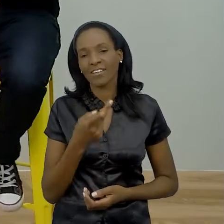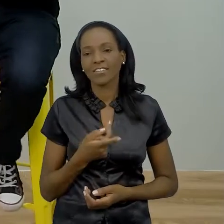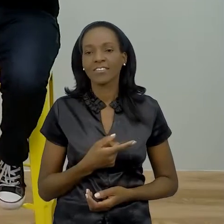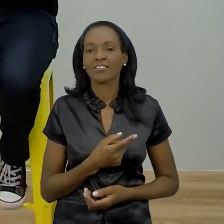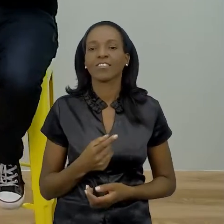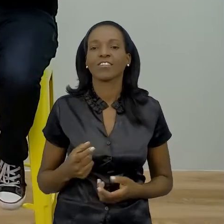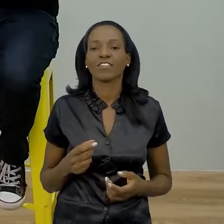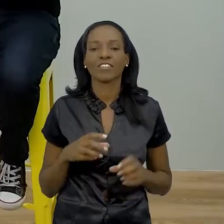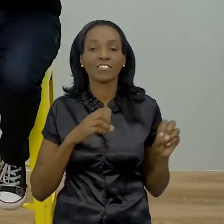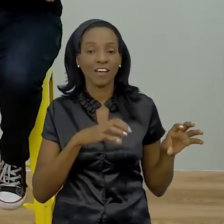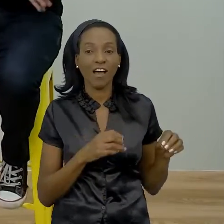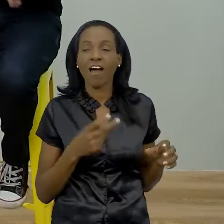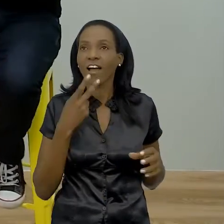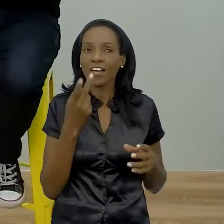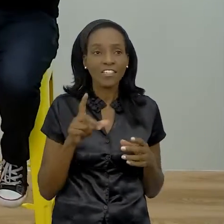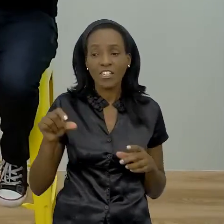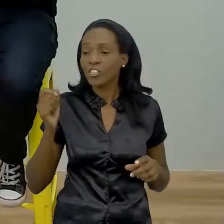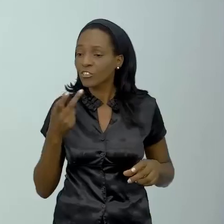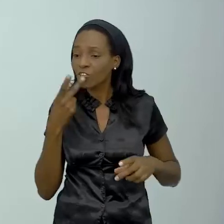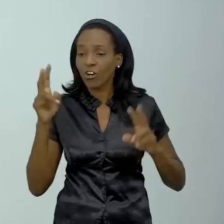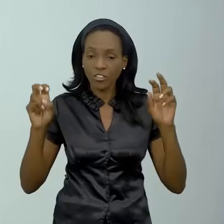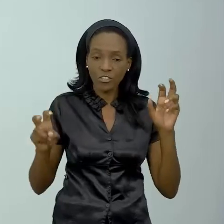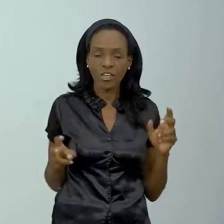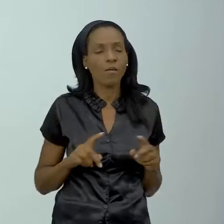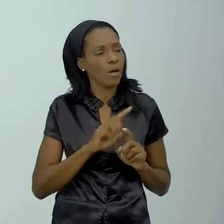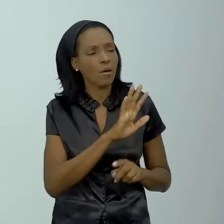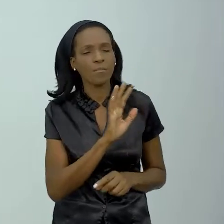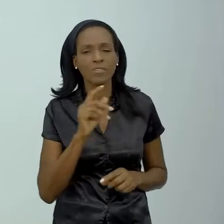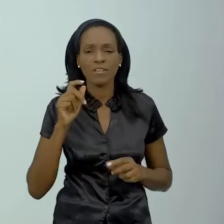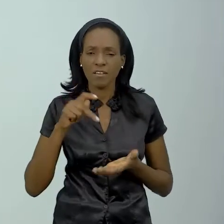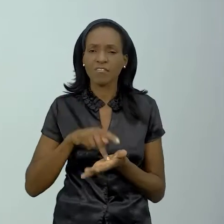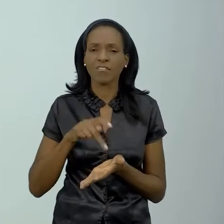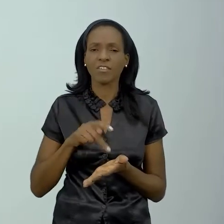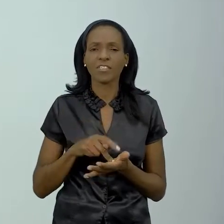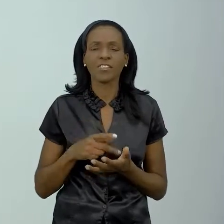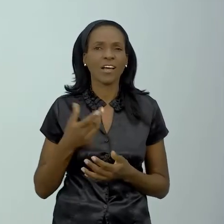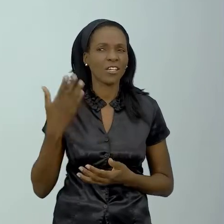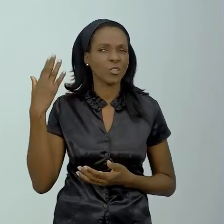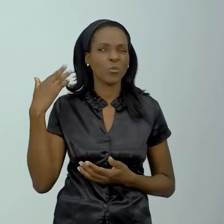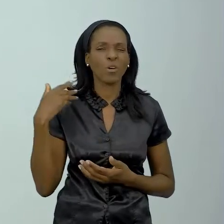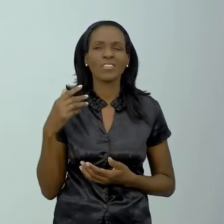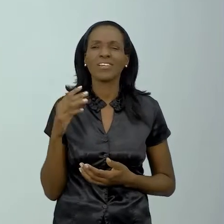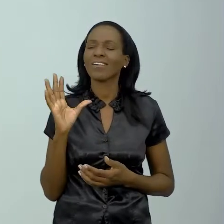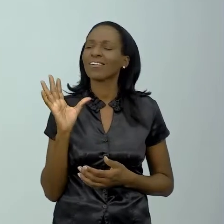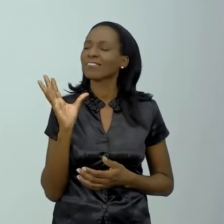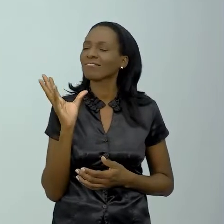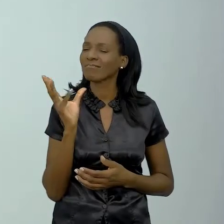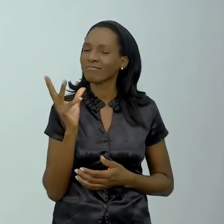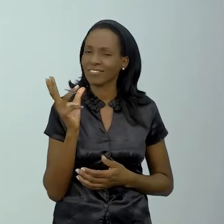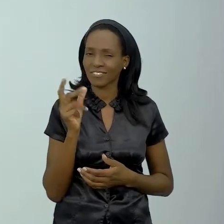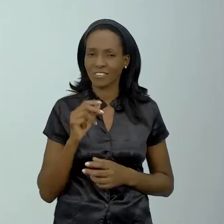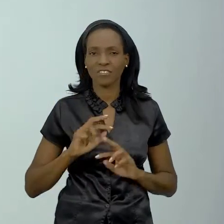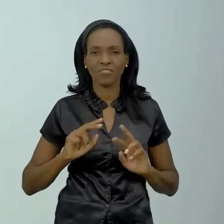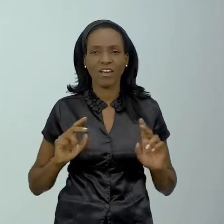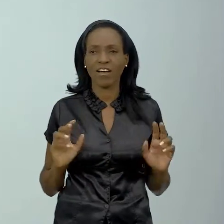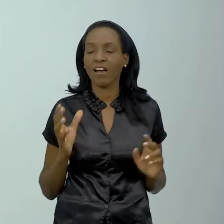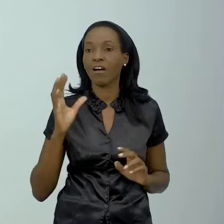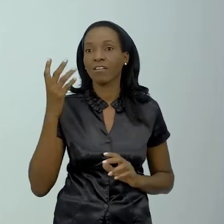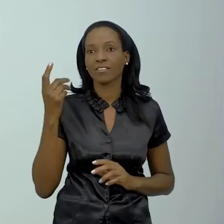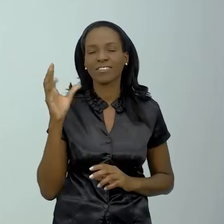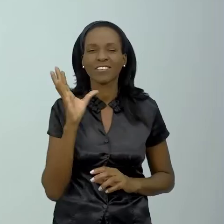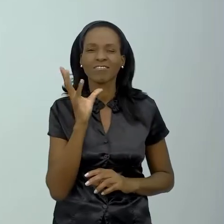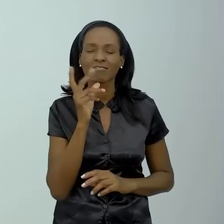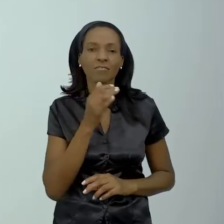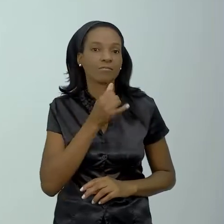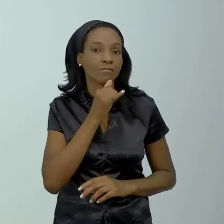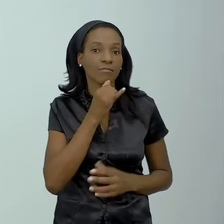da aula. Mauro, fala sobre isso. Porque é verdade, porque antes as coisas eram um pouco mais lentas de acontecer. Por exemplo, quando a gente